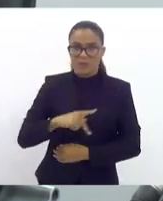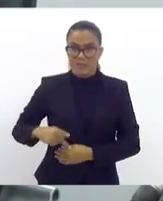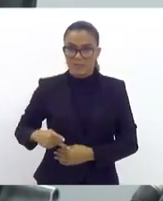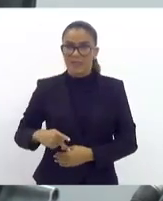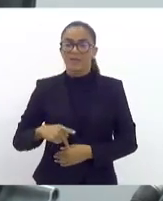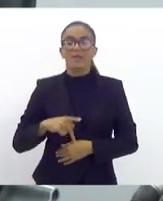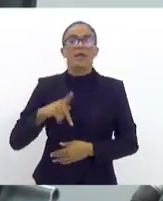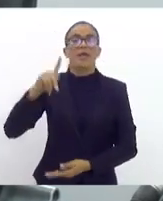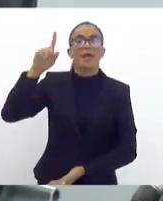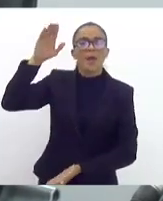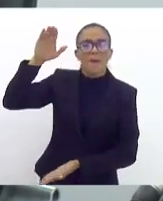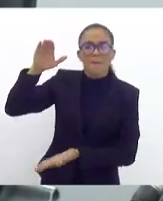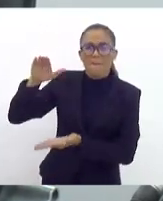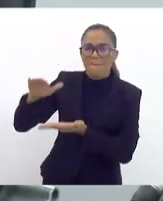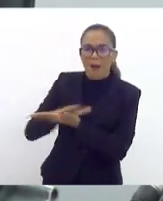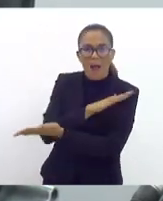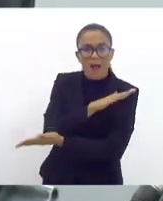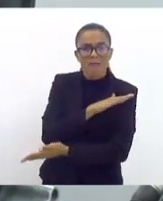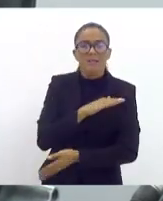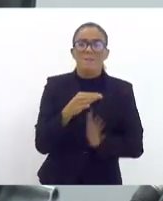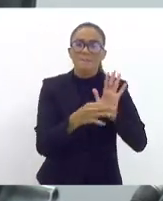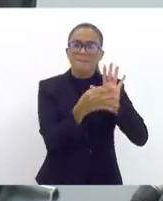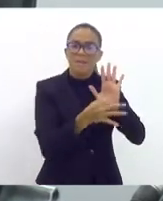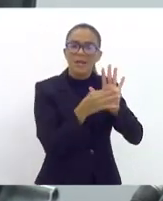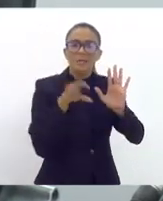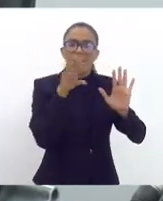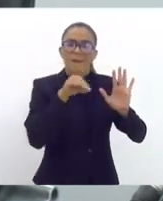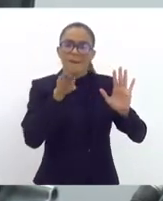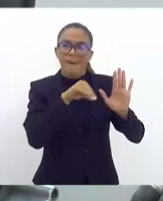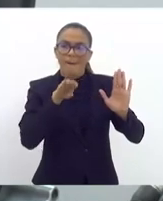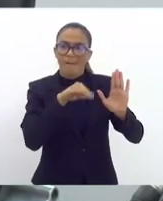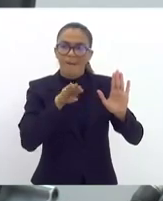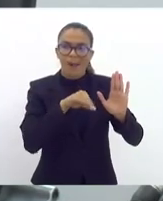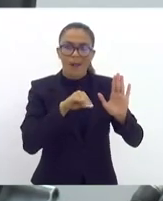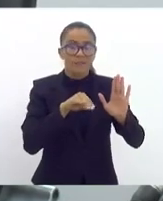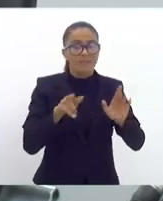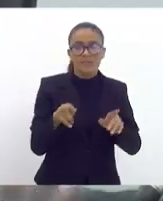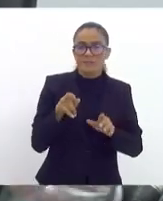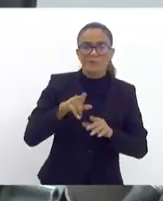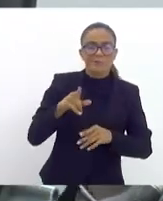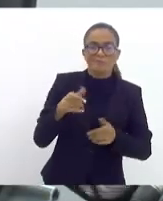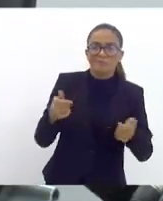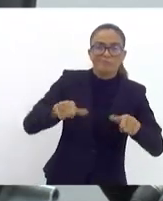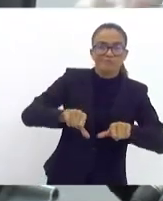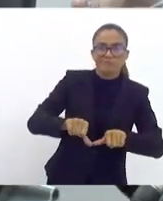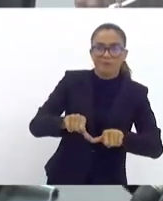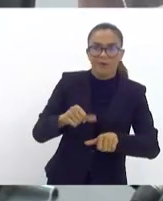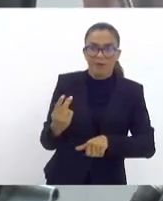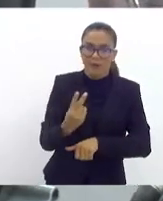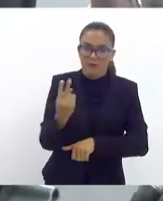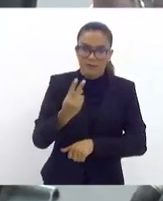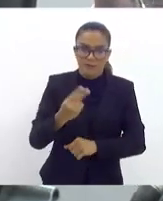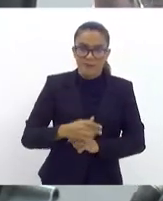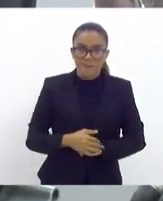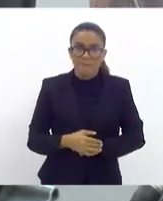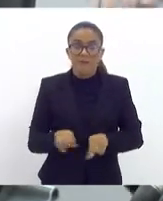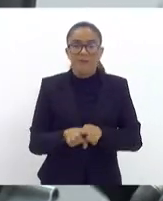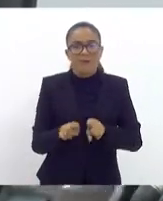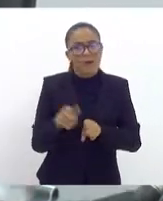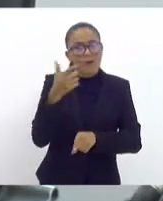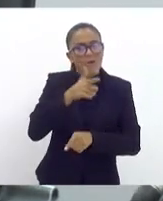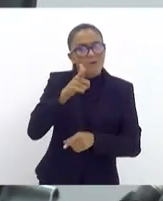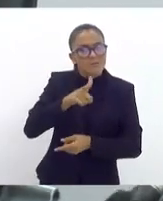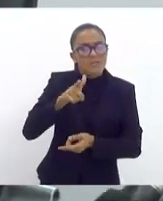acabasse com aquela história de parecer esverbais isso desprestigia as comissões então a gente tá conseguindo liberar um volume grande de